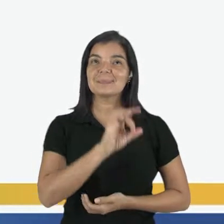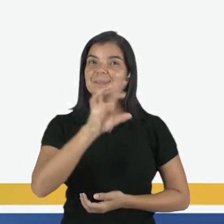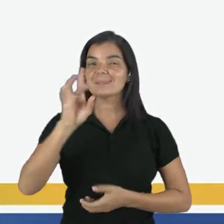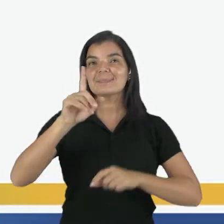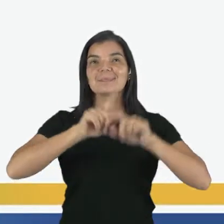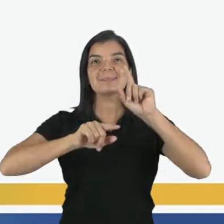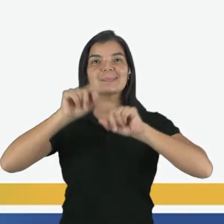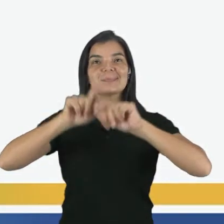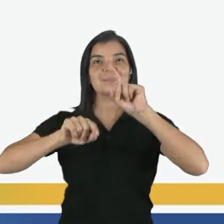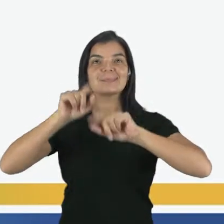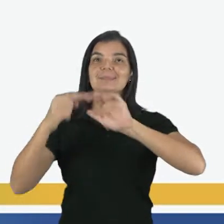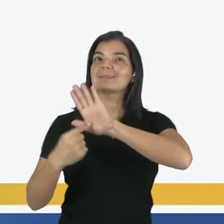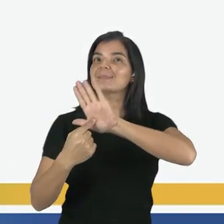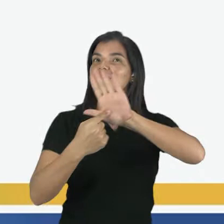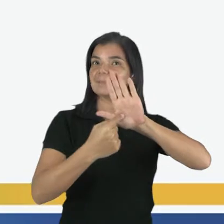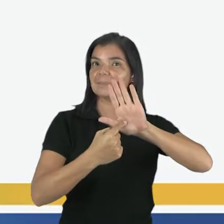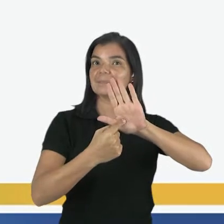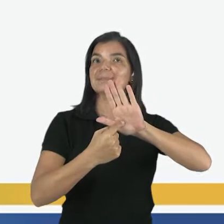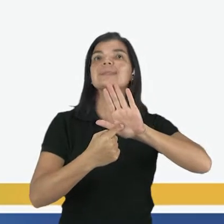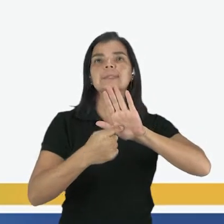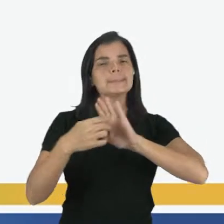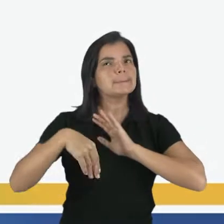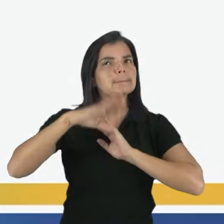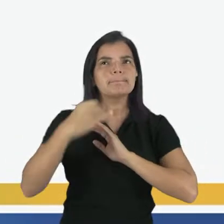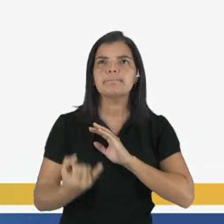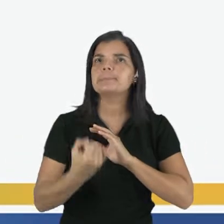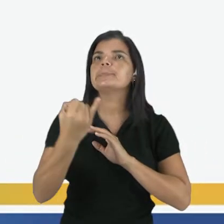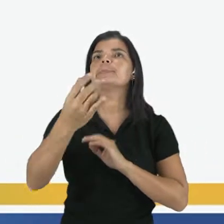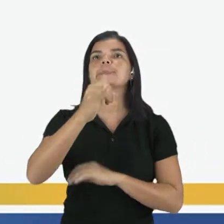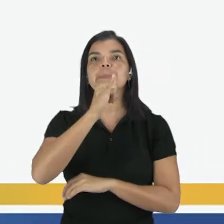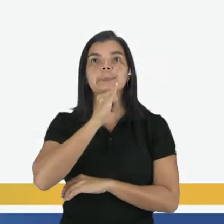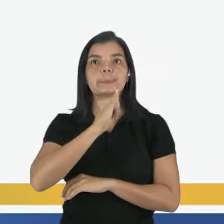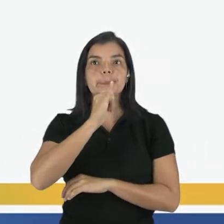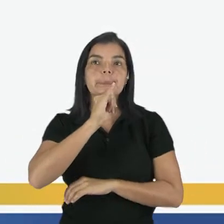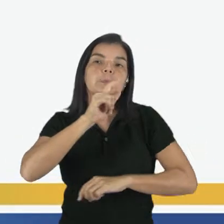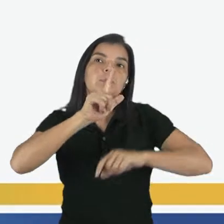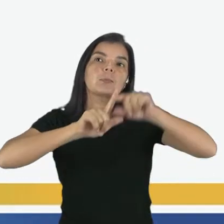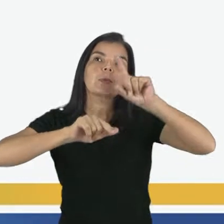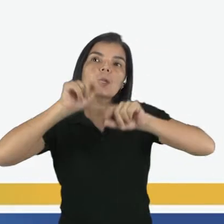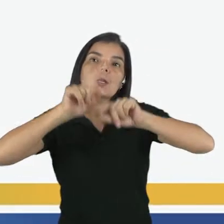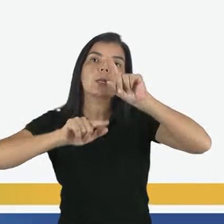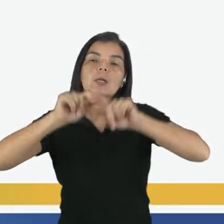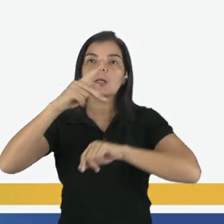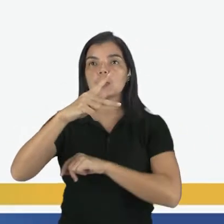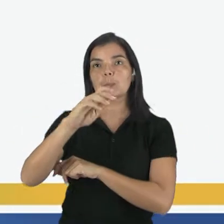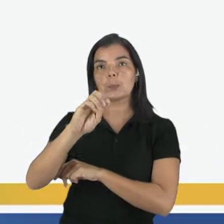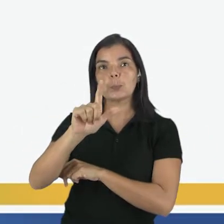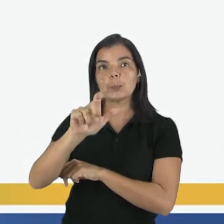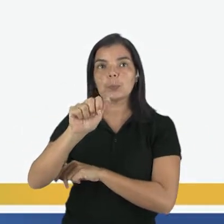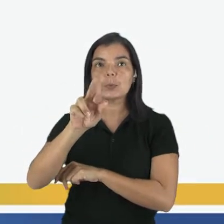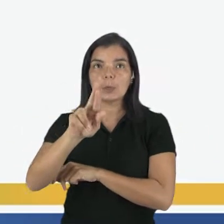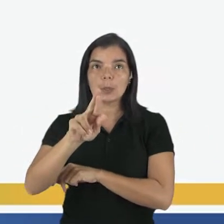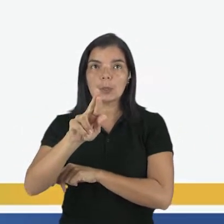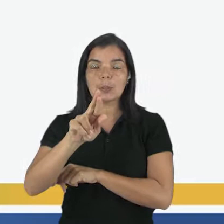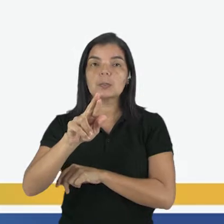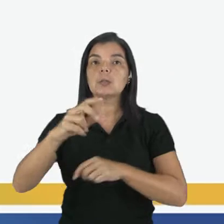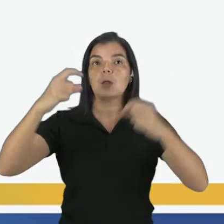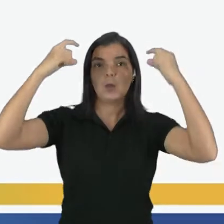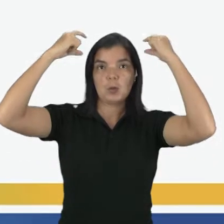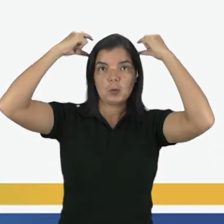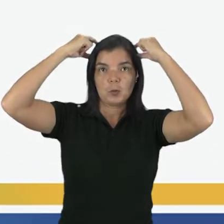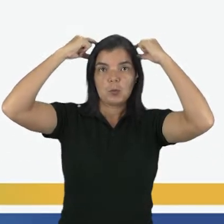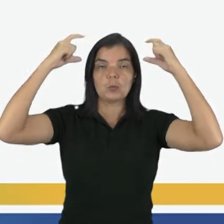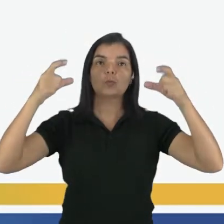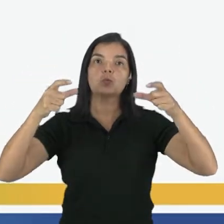Cada constelação apresenta uma estrela mais importante. Por exemplo, a estrela polar na Ursa